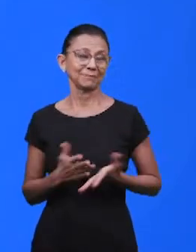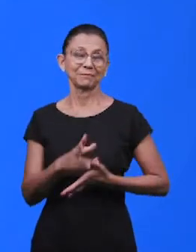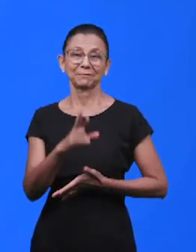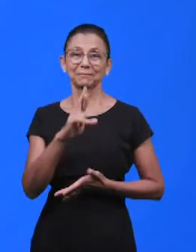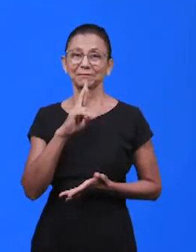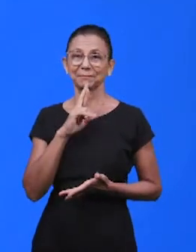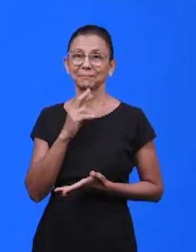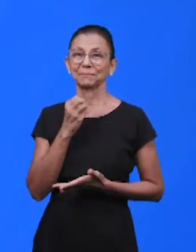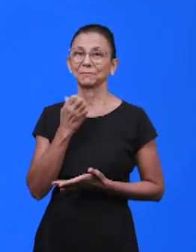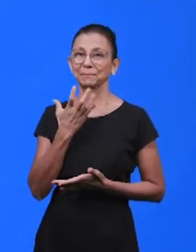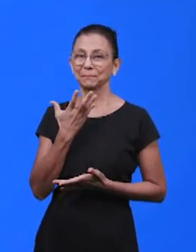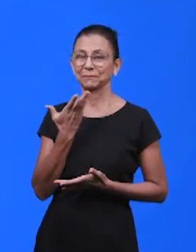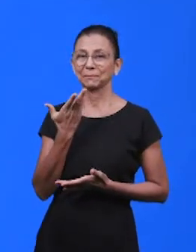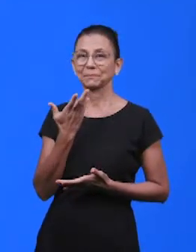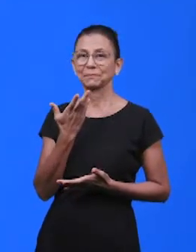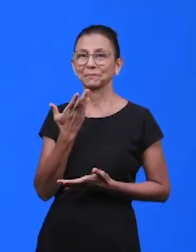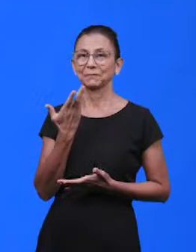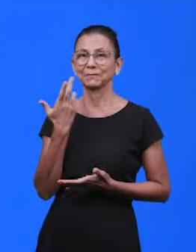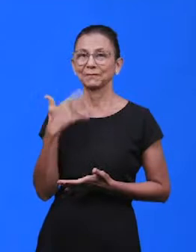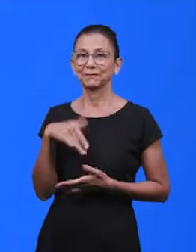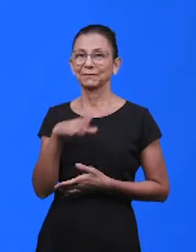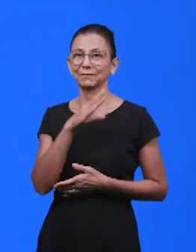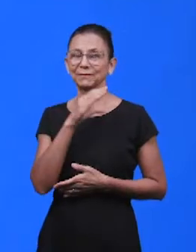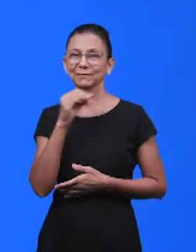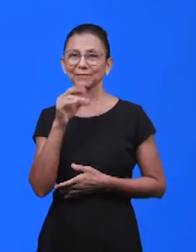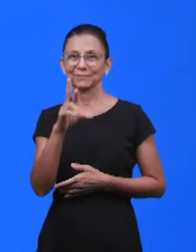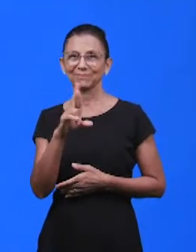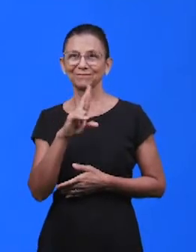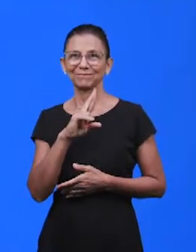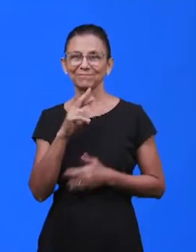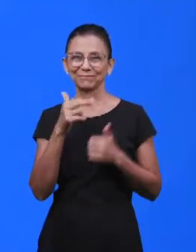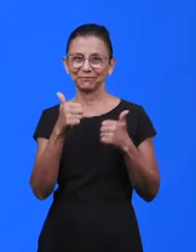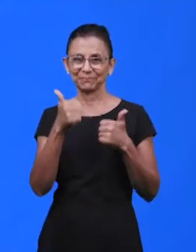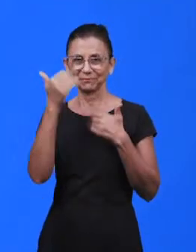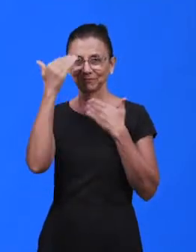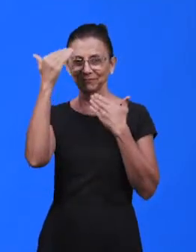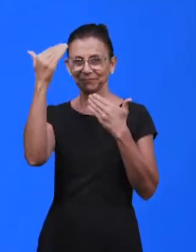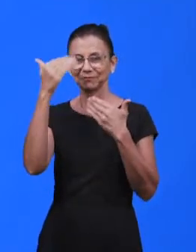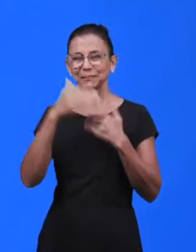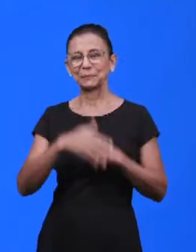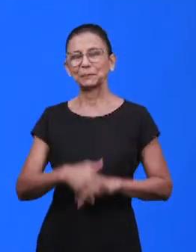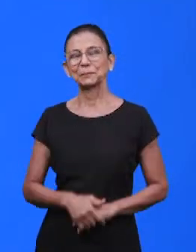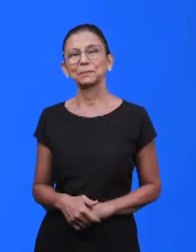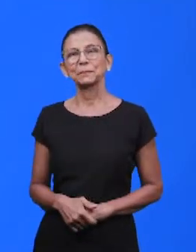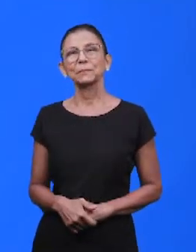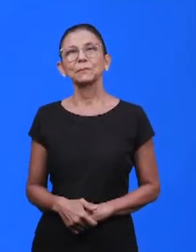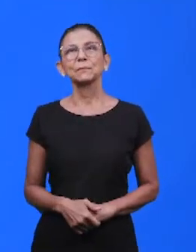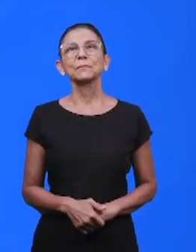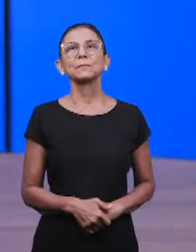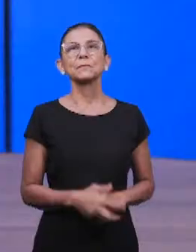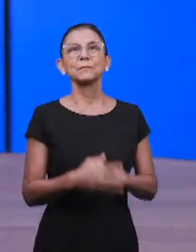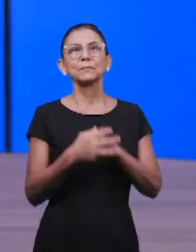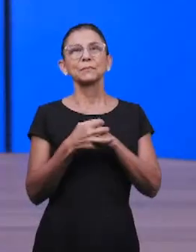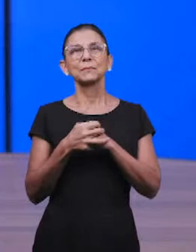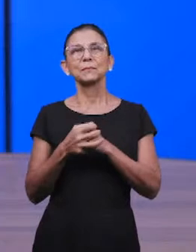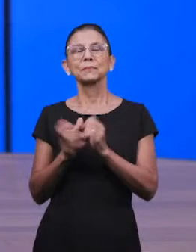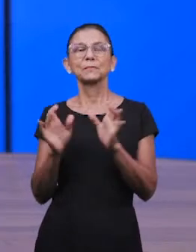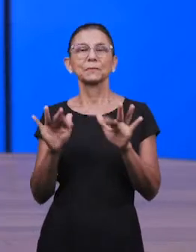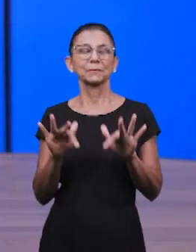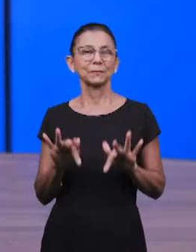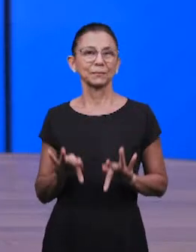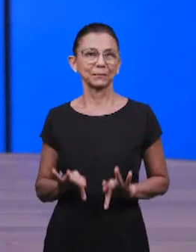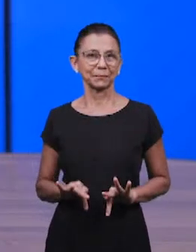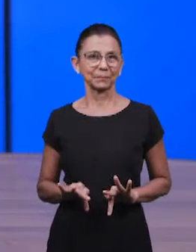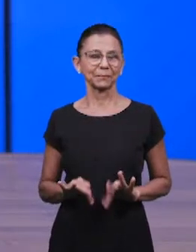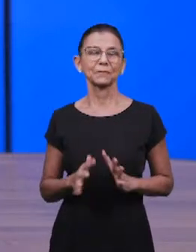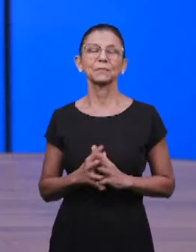resposta das nossas crianças, intermediários e adolescentes. Muito obrigado pela participação de vocês, glória a Jesus. Amém, irmãos? Chegando assim